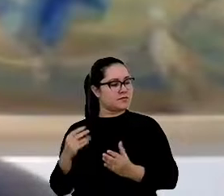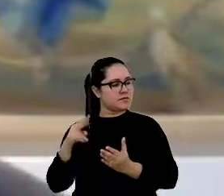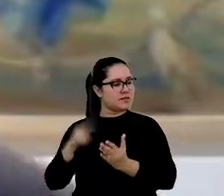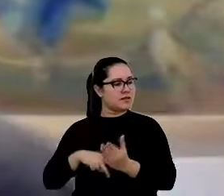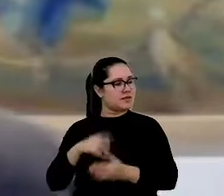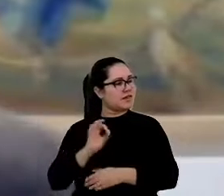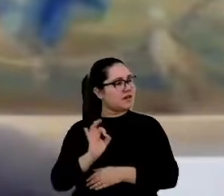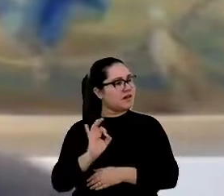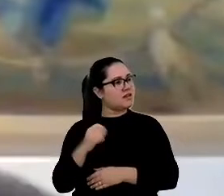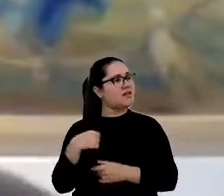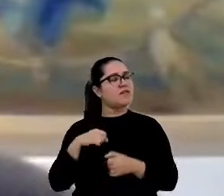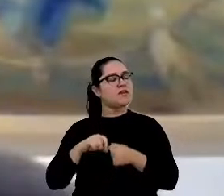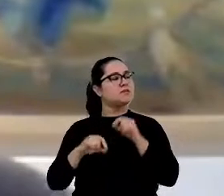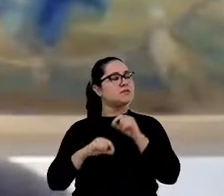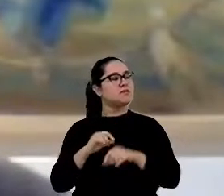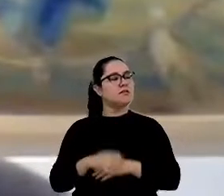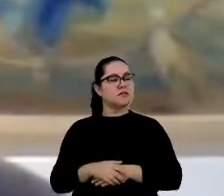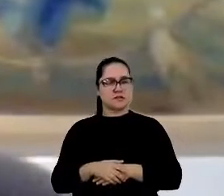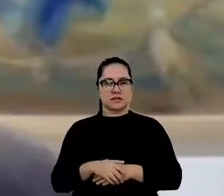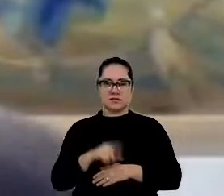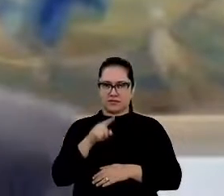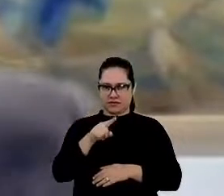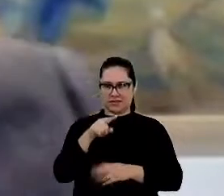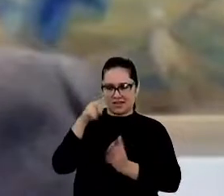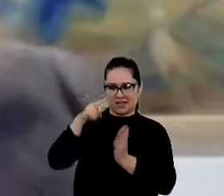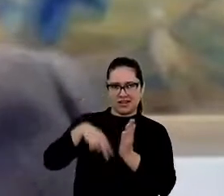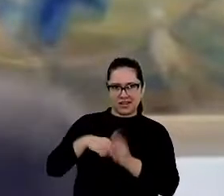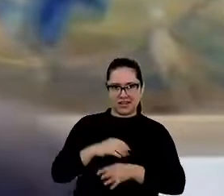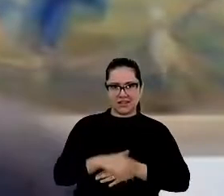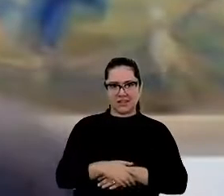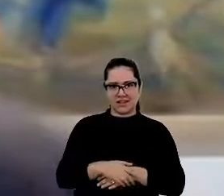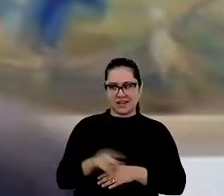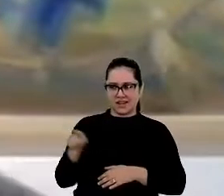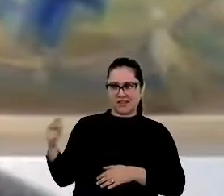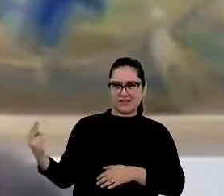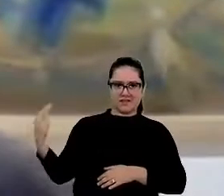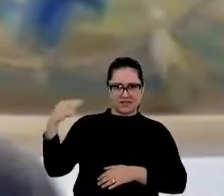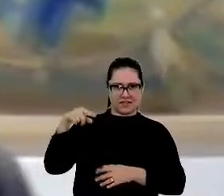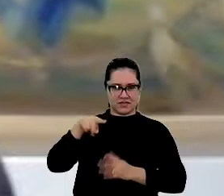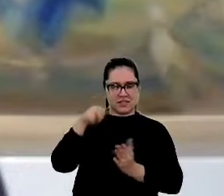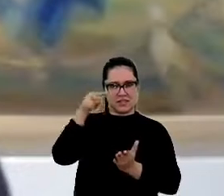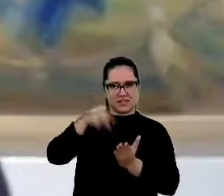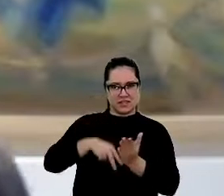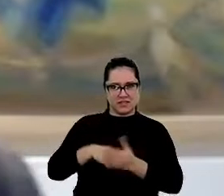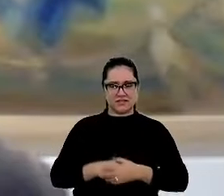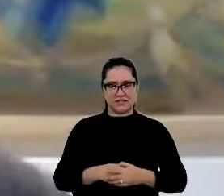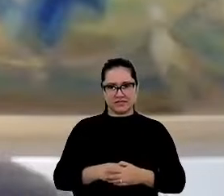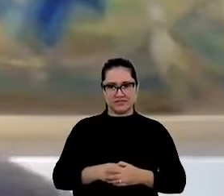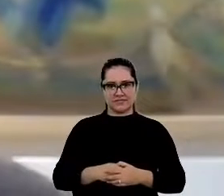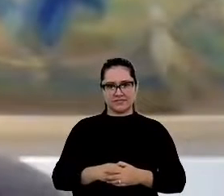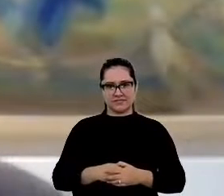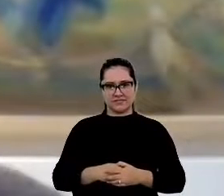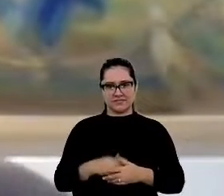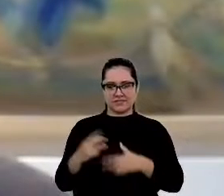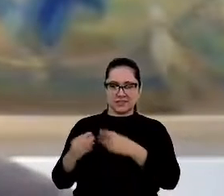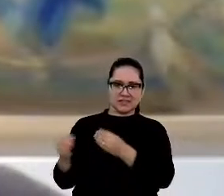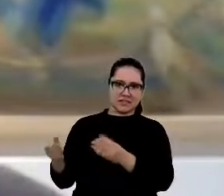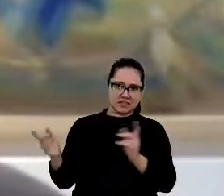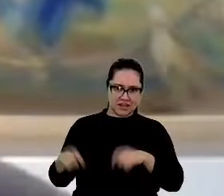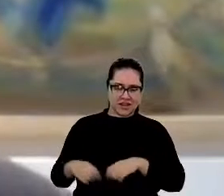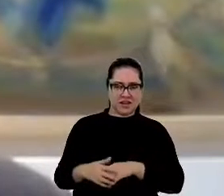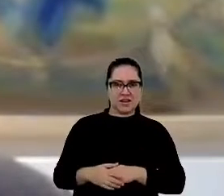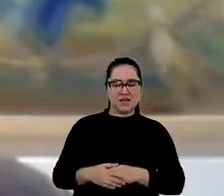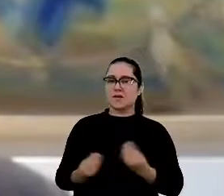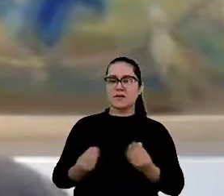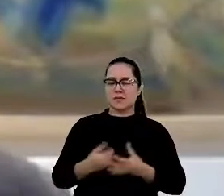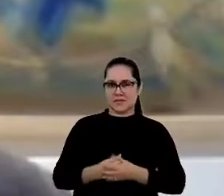ler? Quantas vezes seu filho te vê lendo? Quantas vezes você levou ele à livraria? Quantas vezes o presenteou? Então, assim, a